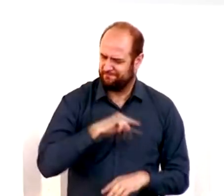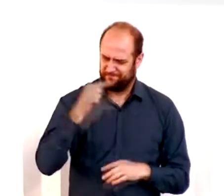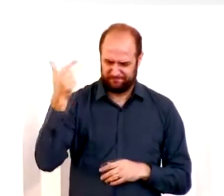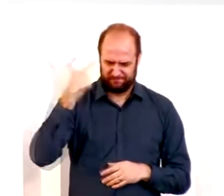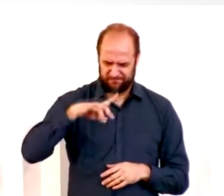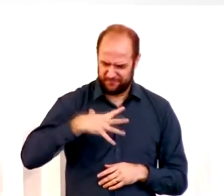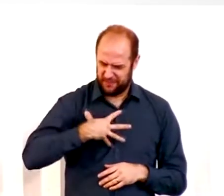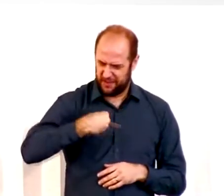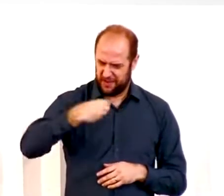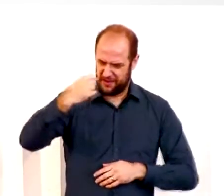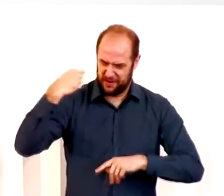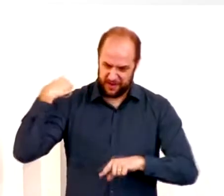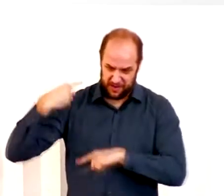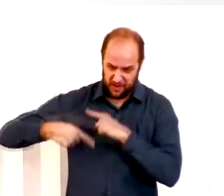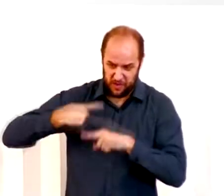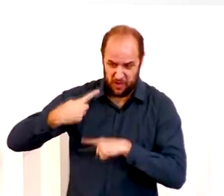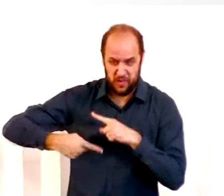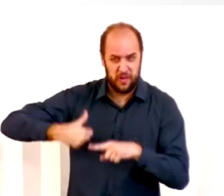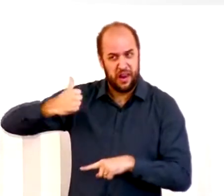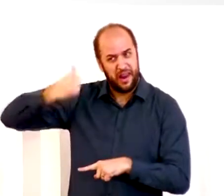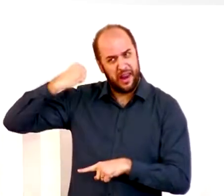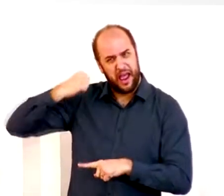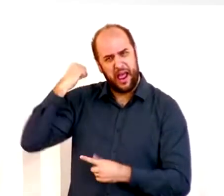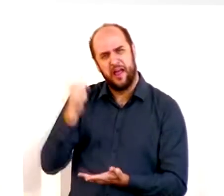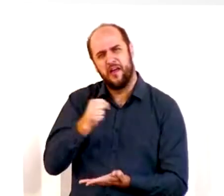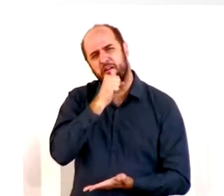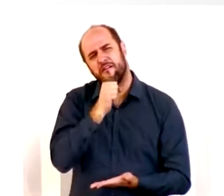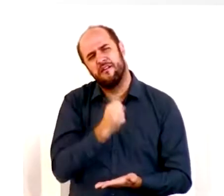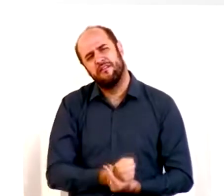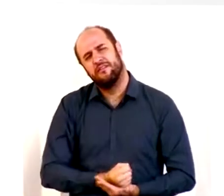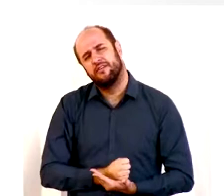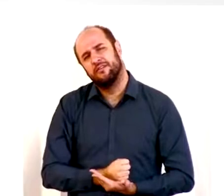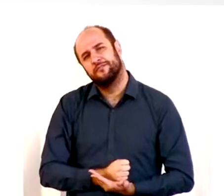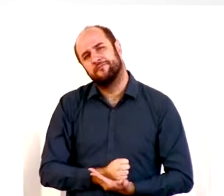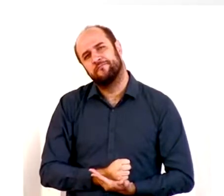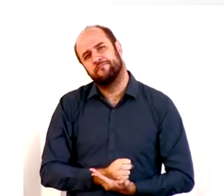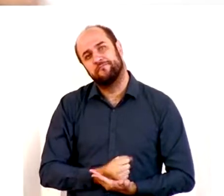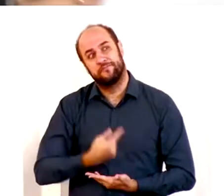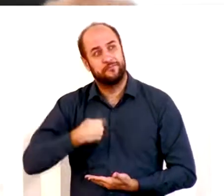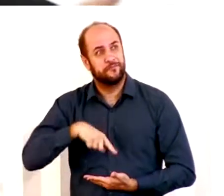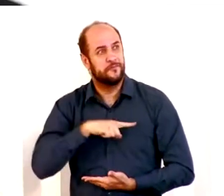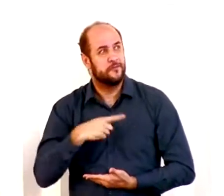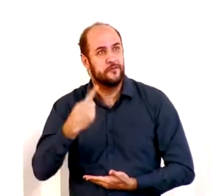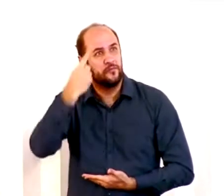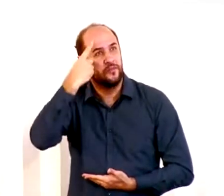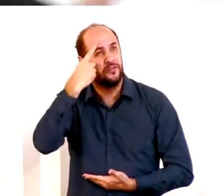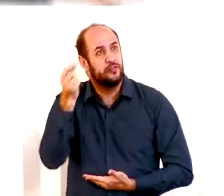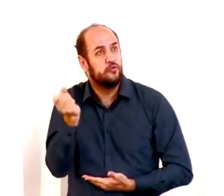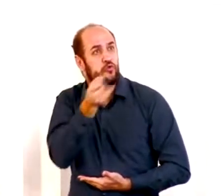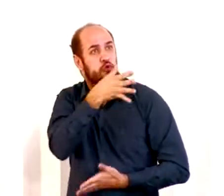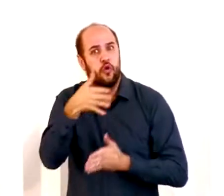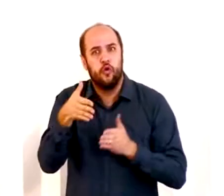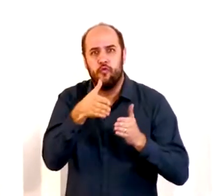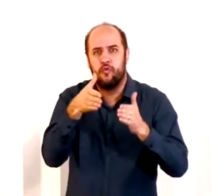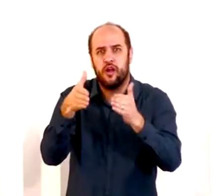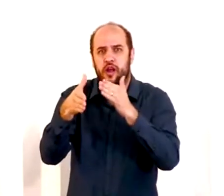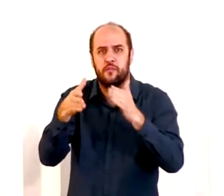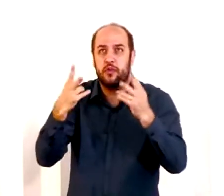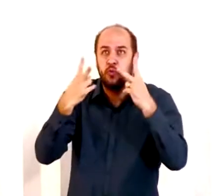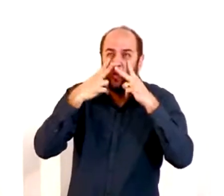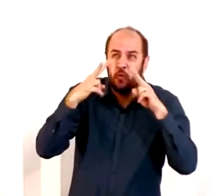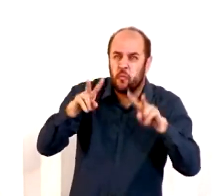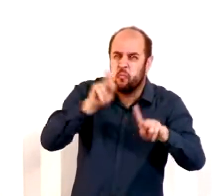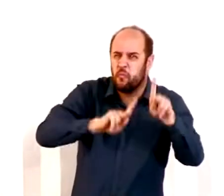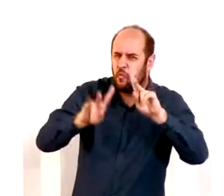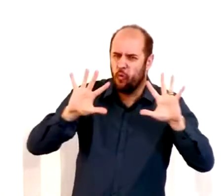daquele povo desde o Antigo Testamento. Para nós, enquanto andamos no novo e vivo caminho, uma nuvem de testemunha